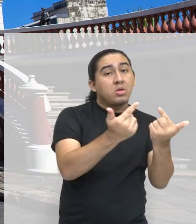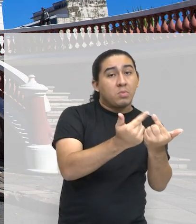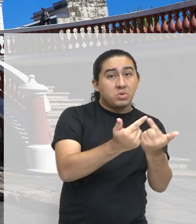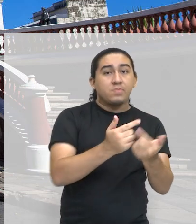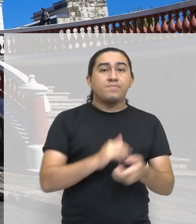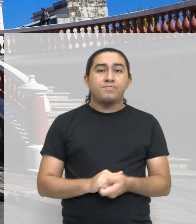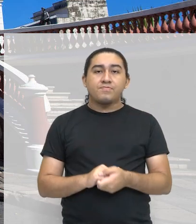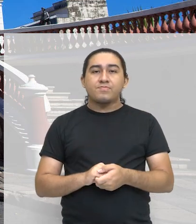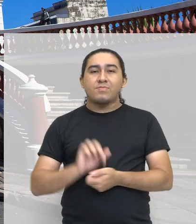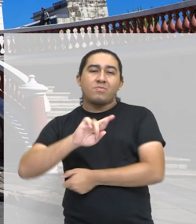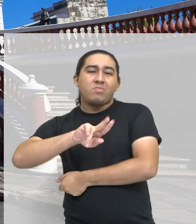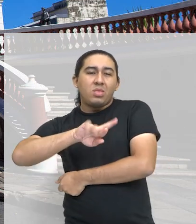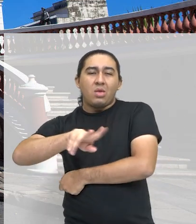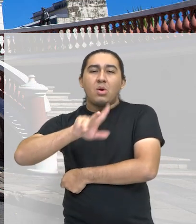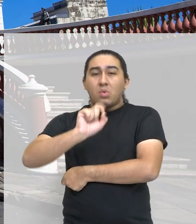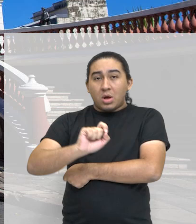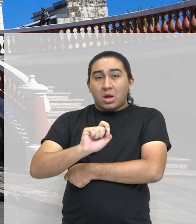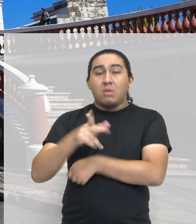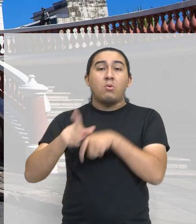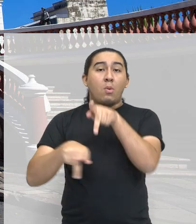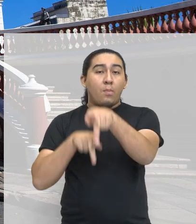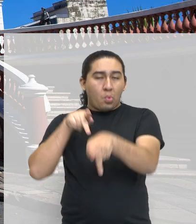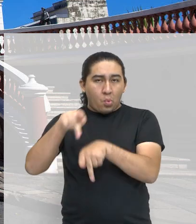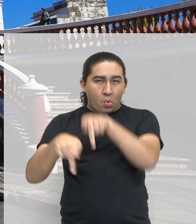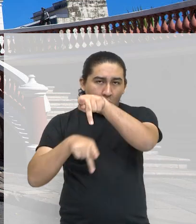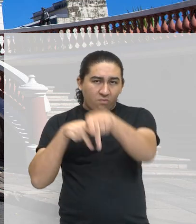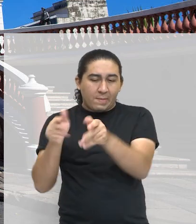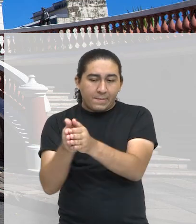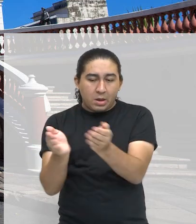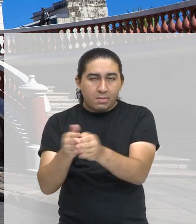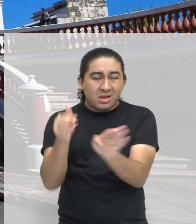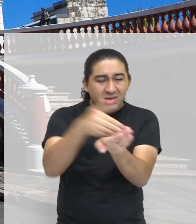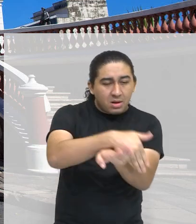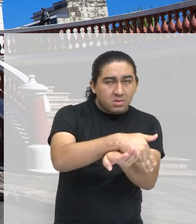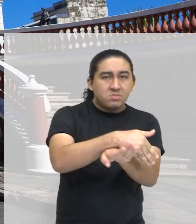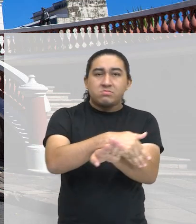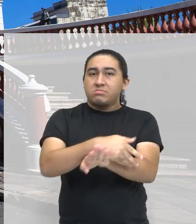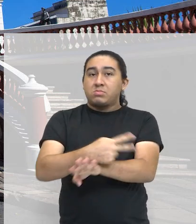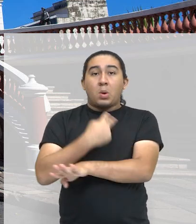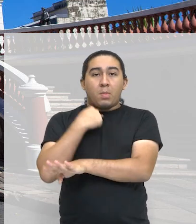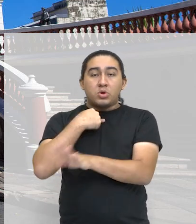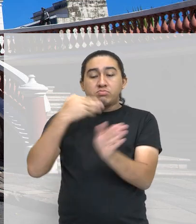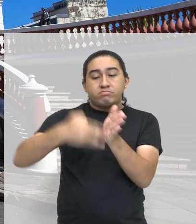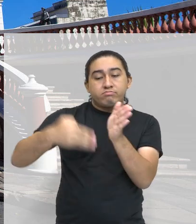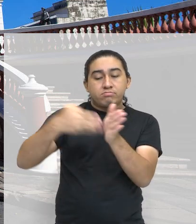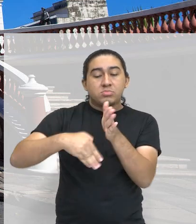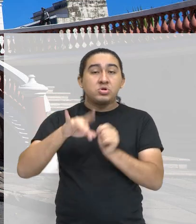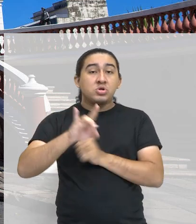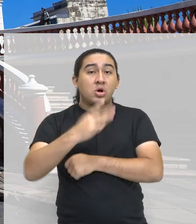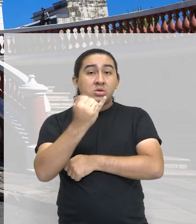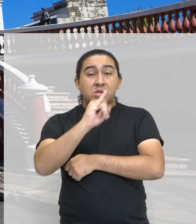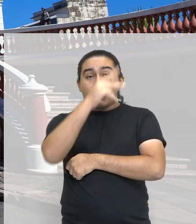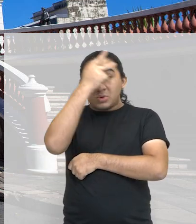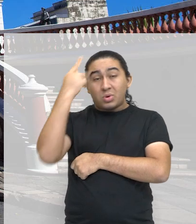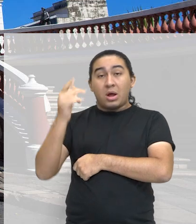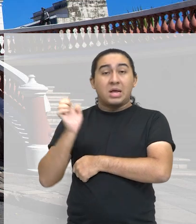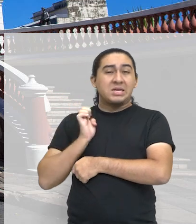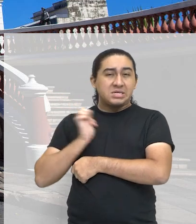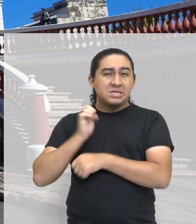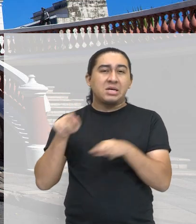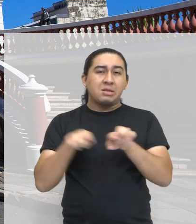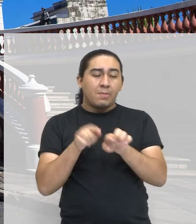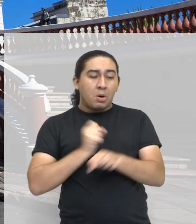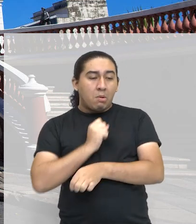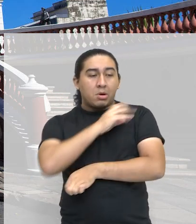foi criado justamente para isso. Não era acessível à classe popular, certo? Então, era só